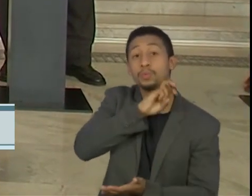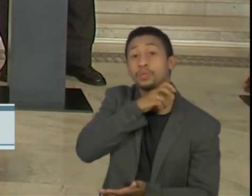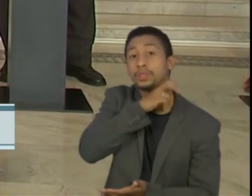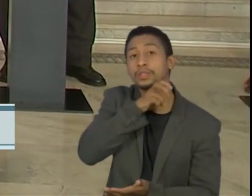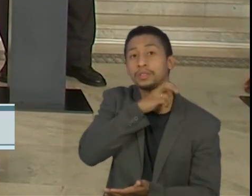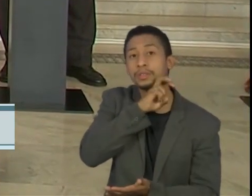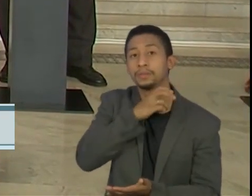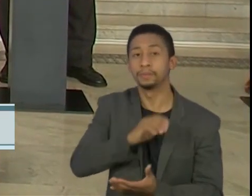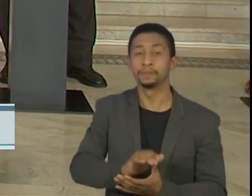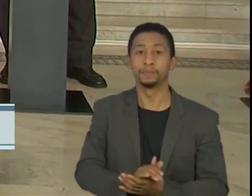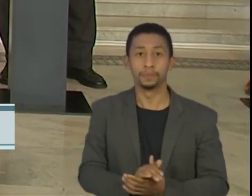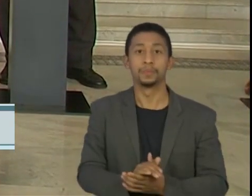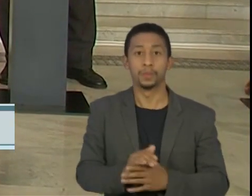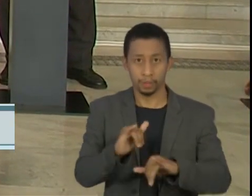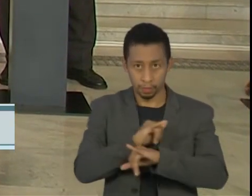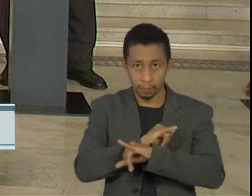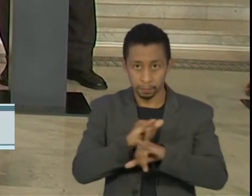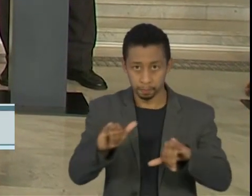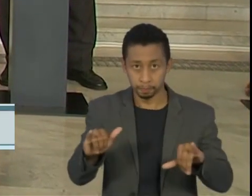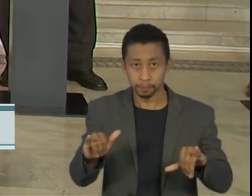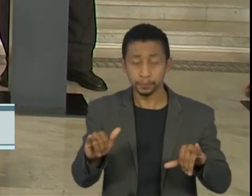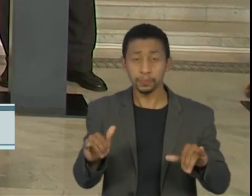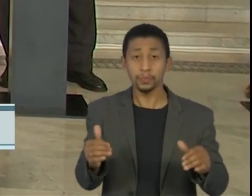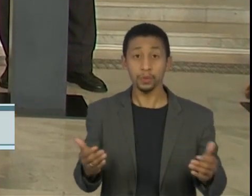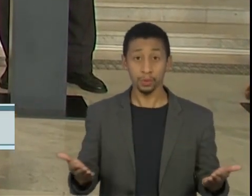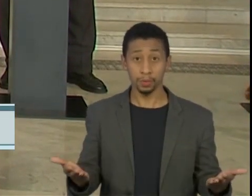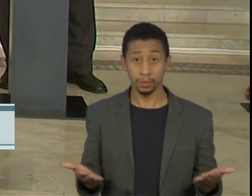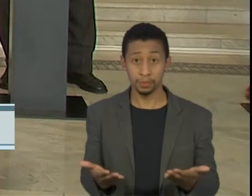Nas mensagens de hoje,